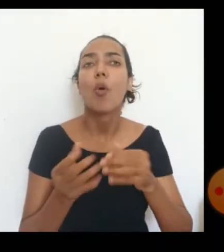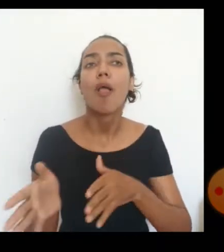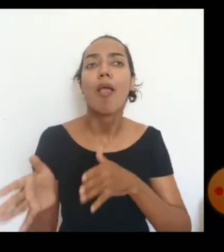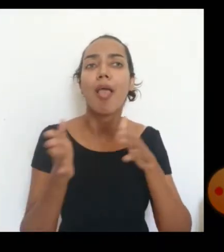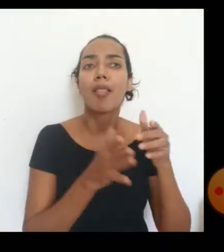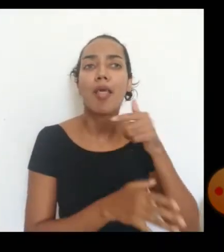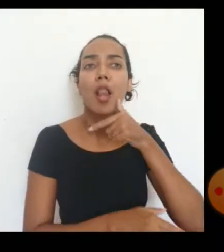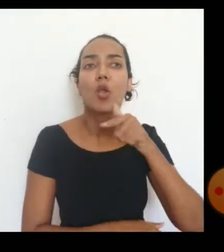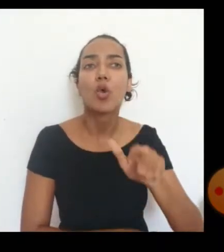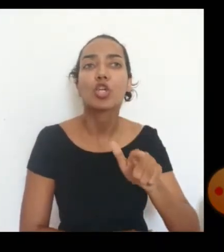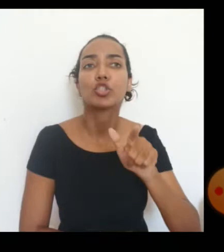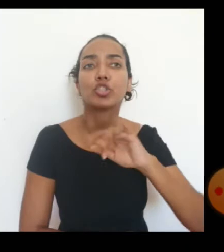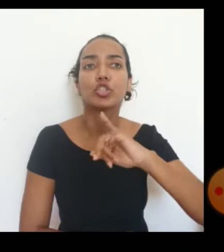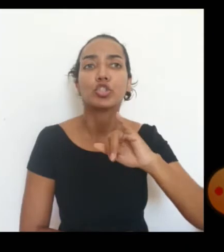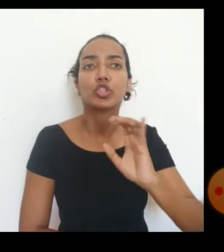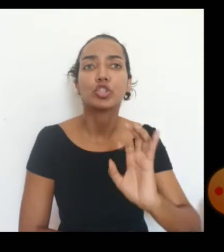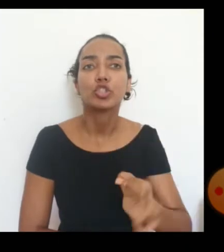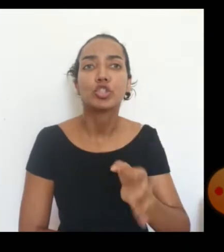gente fez